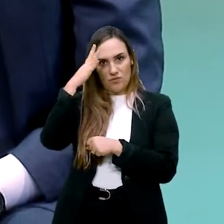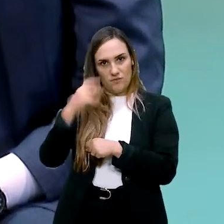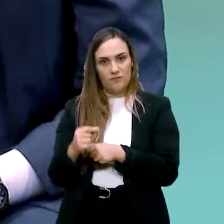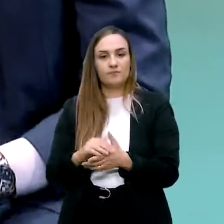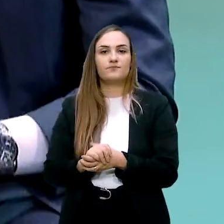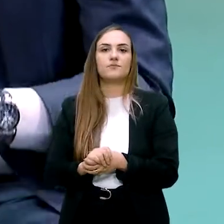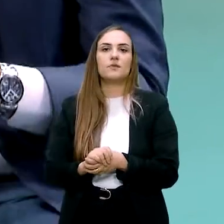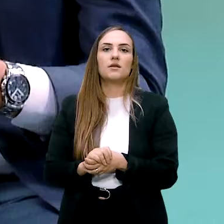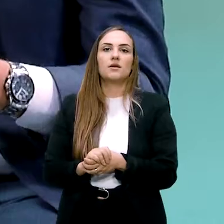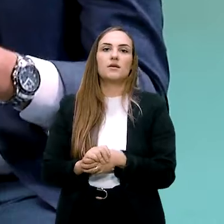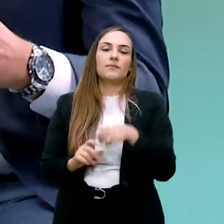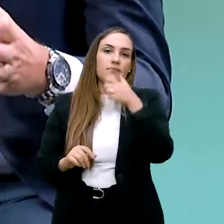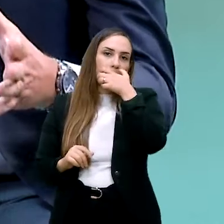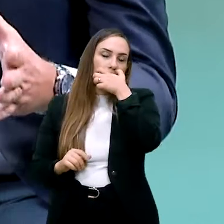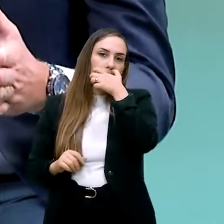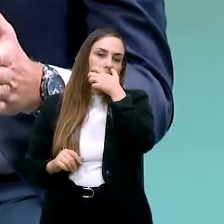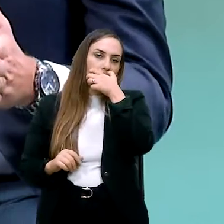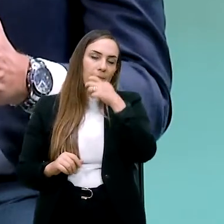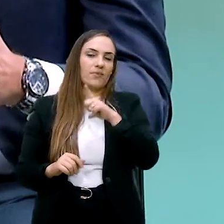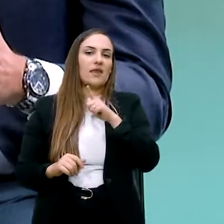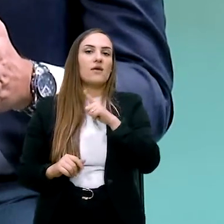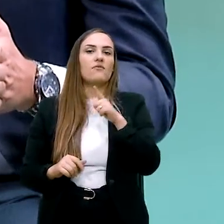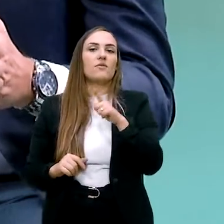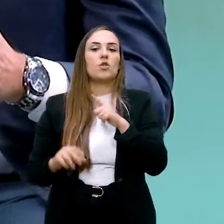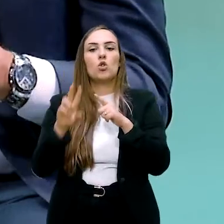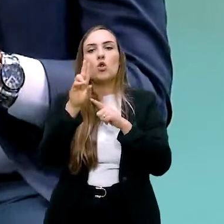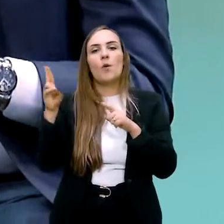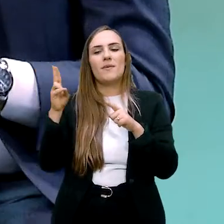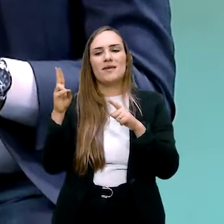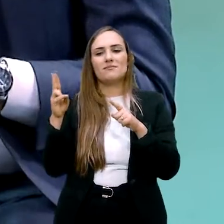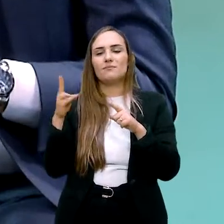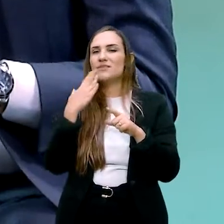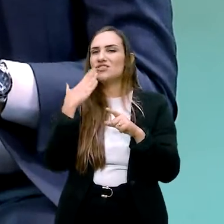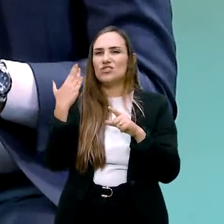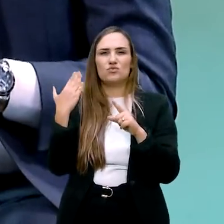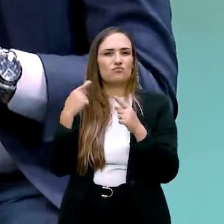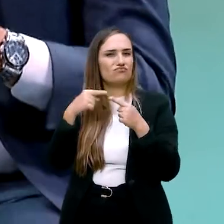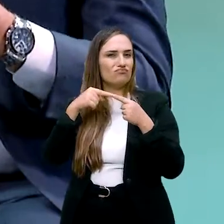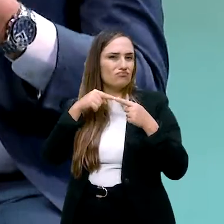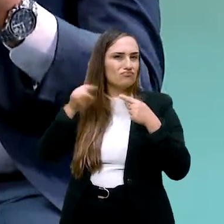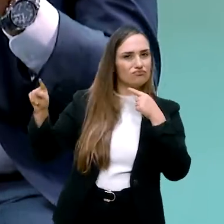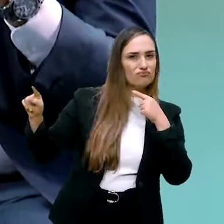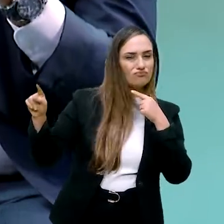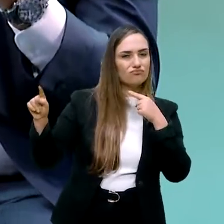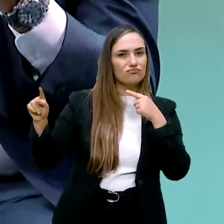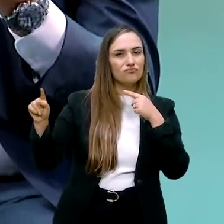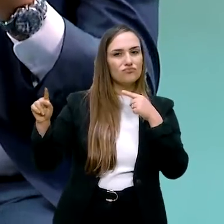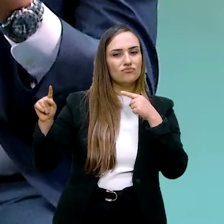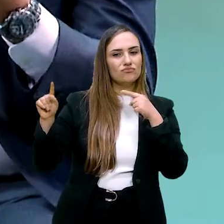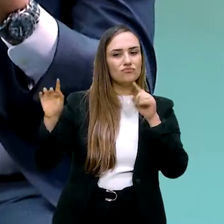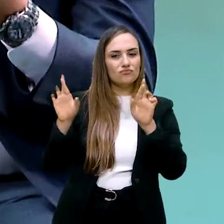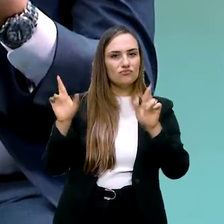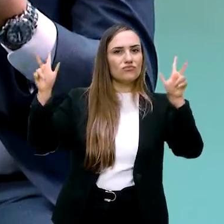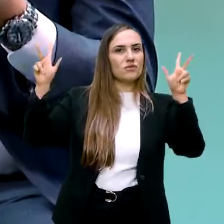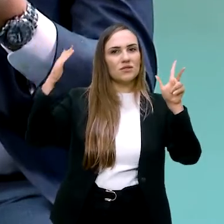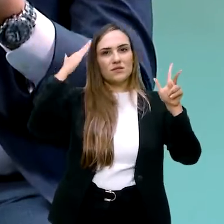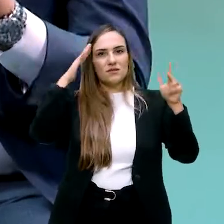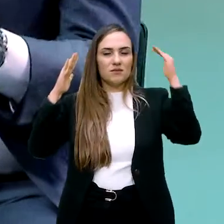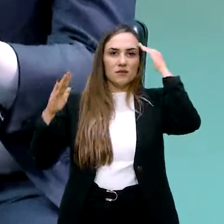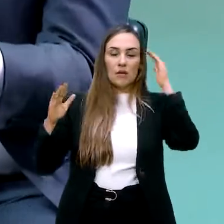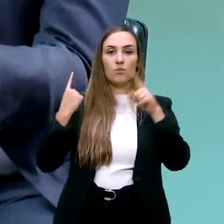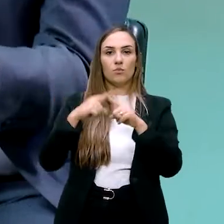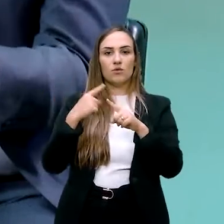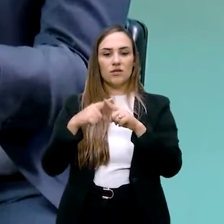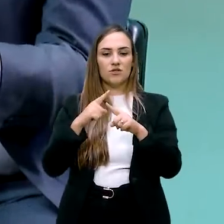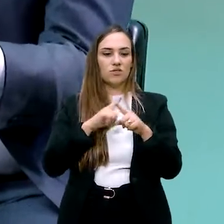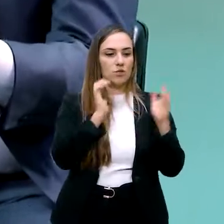proferida em embargos de divergência no Superior Tribunal de Justiça, decorrente de divergências de entendimento entre